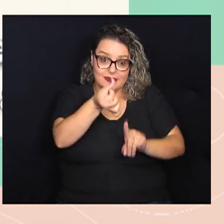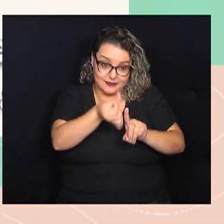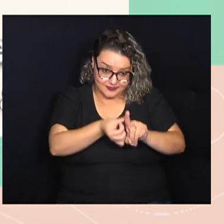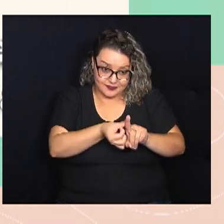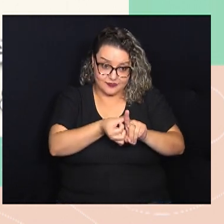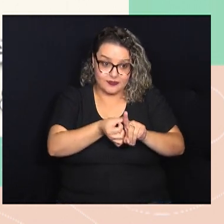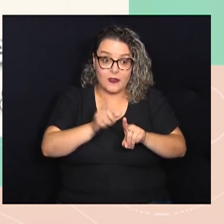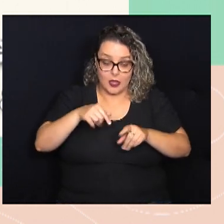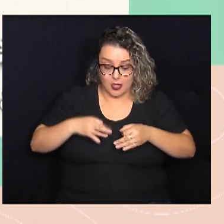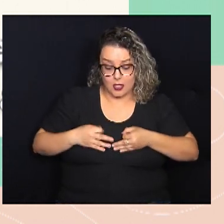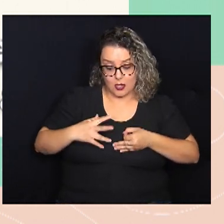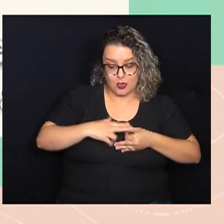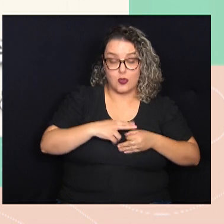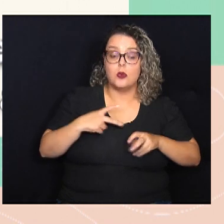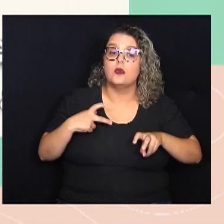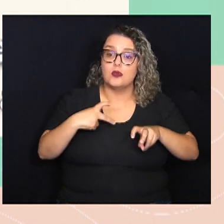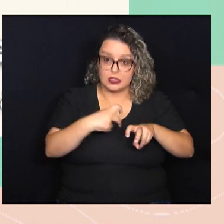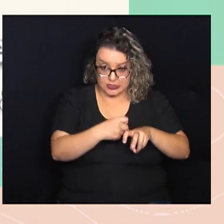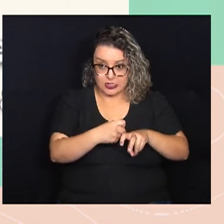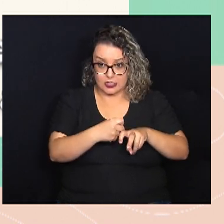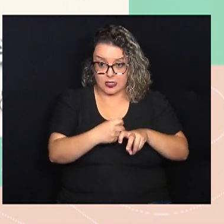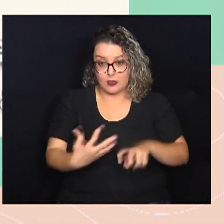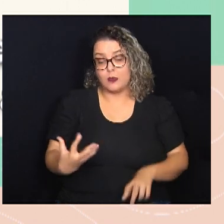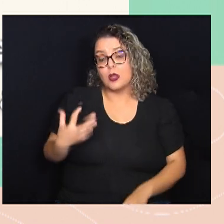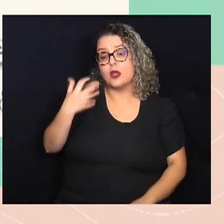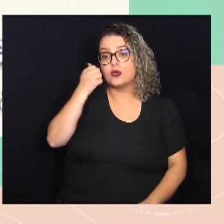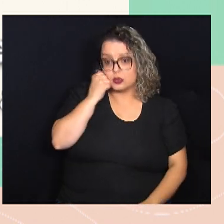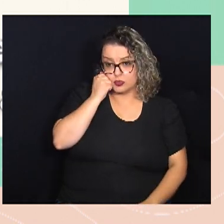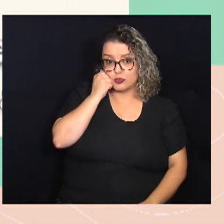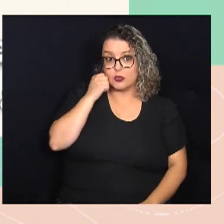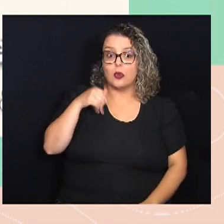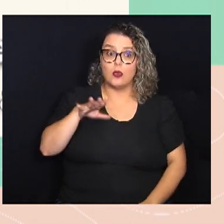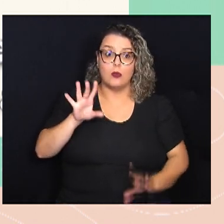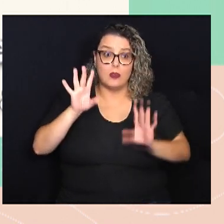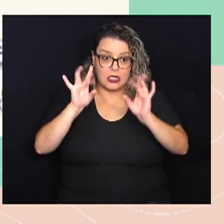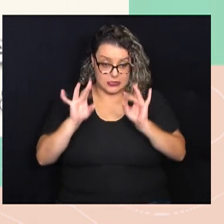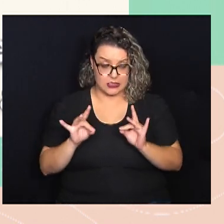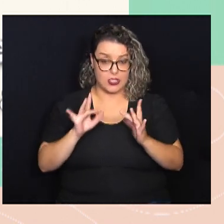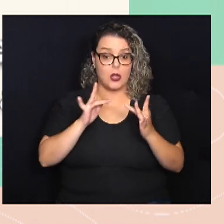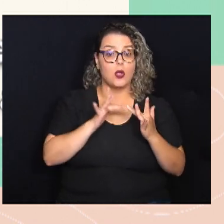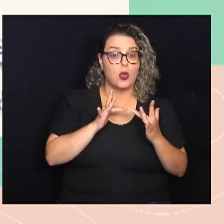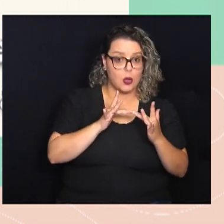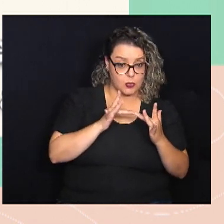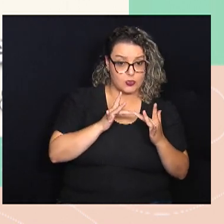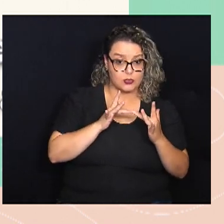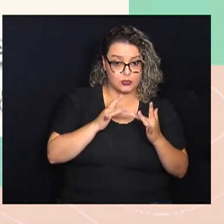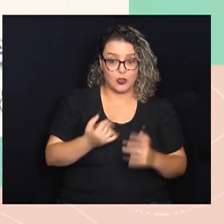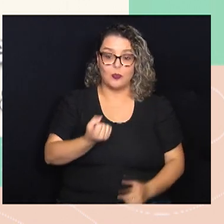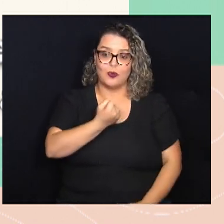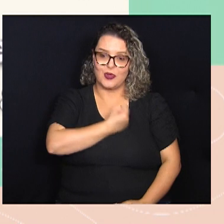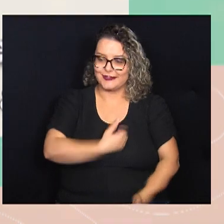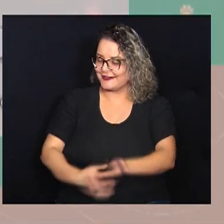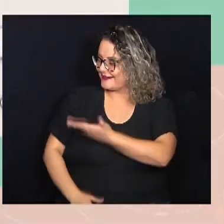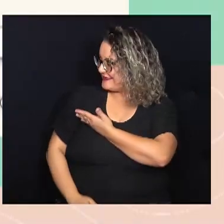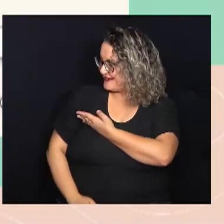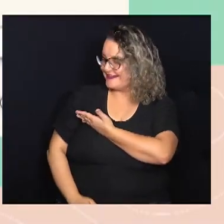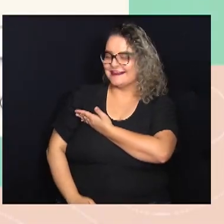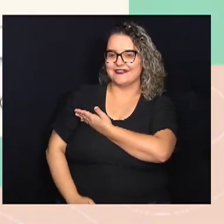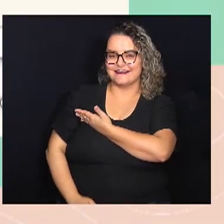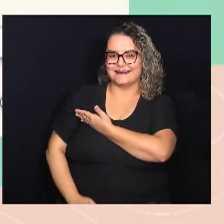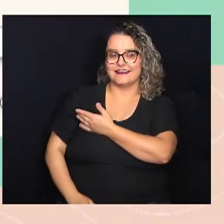Vamos conhecer os bichinhos que estão para adoção nesta semana? A Associação Amigos dos Animais de Campinas tem a Lua de